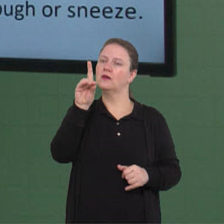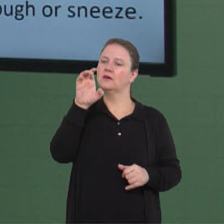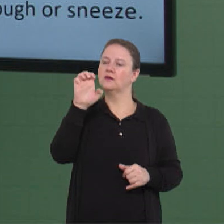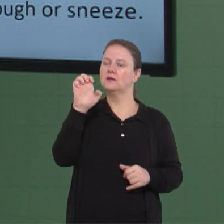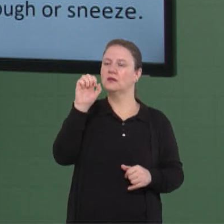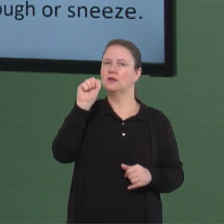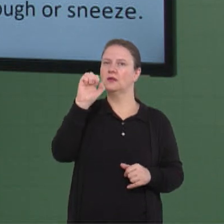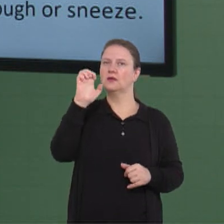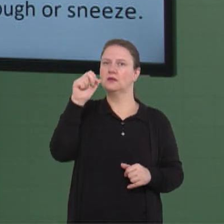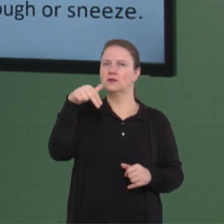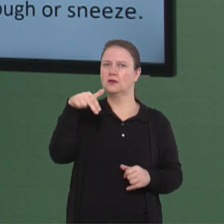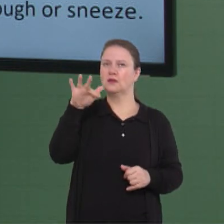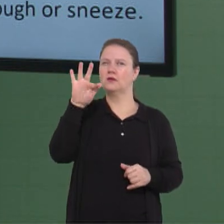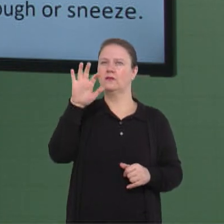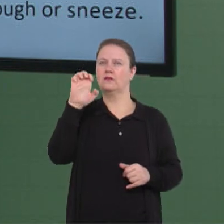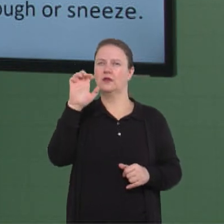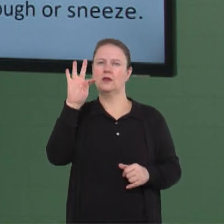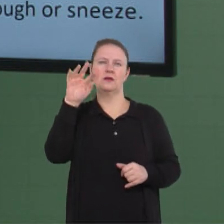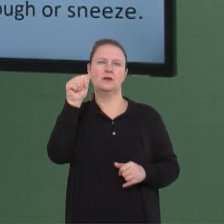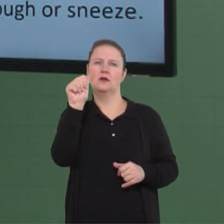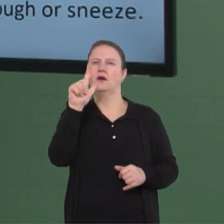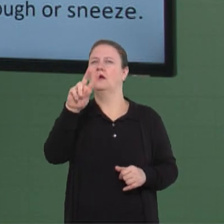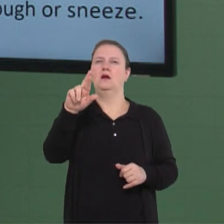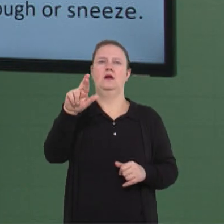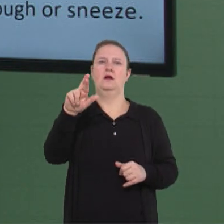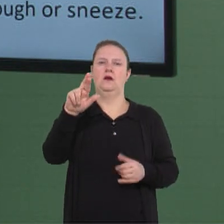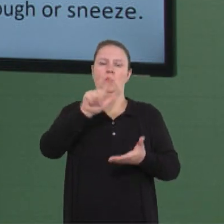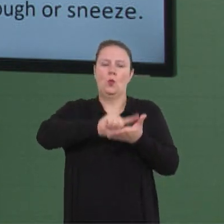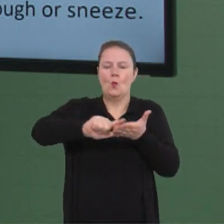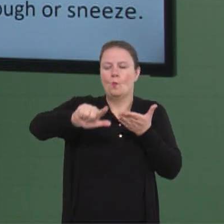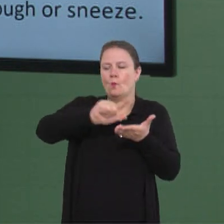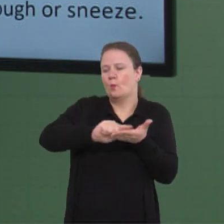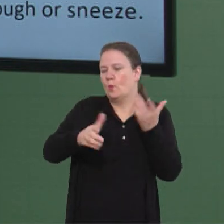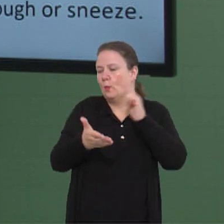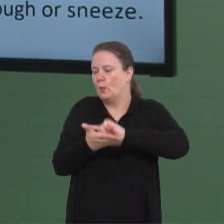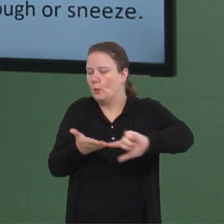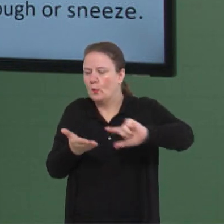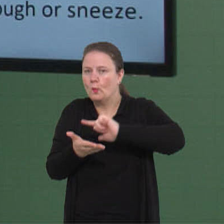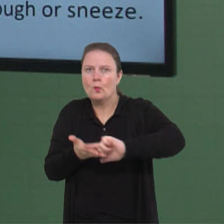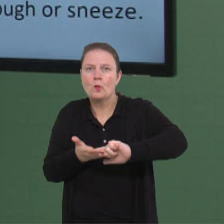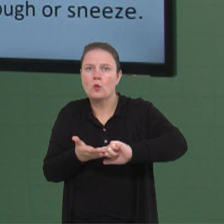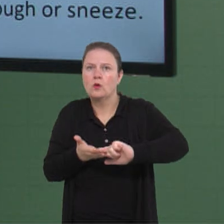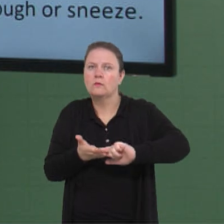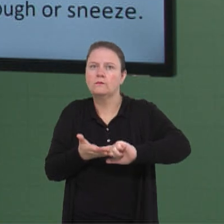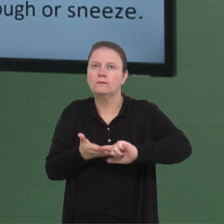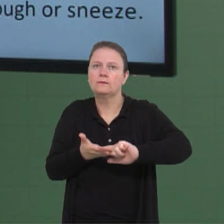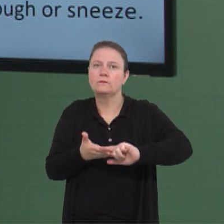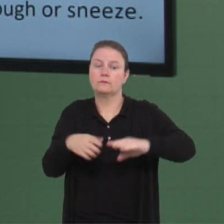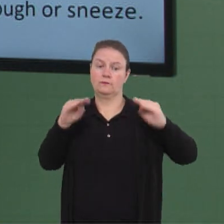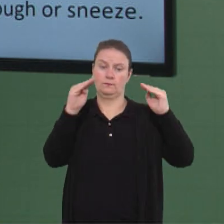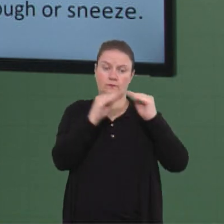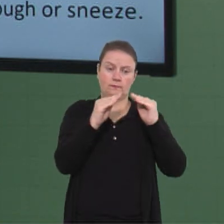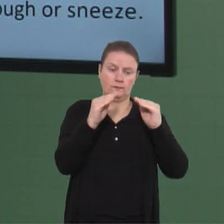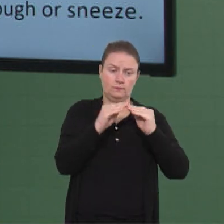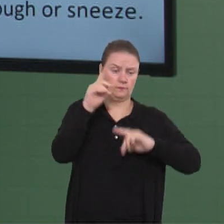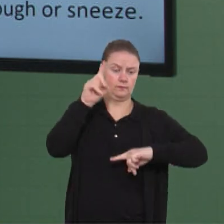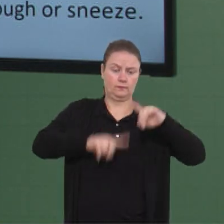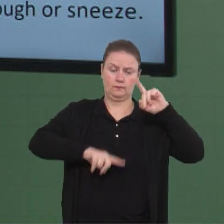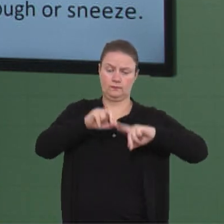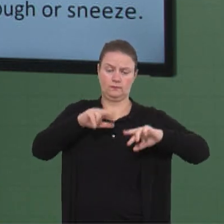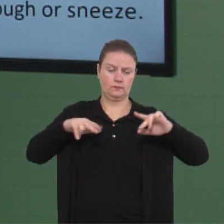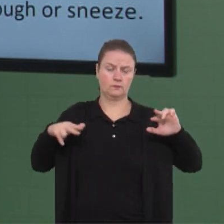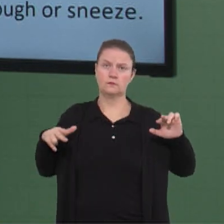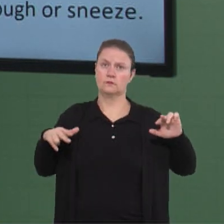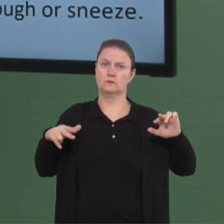é muito parecido com português itens você tem que desinfetar os objetos aos um da casa é algo